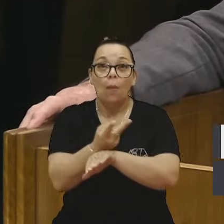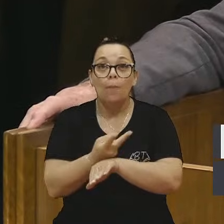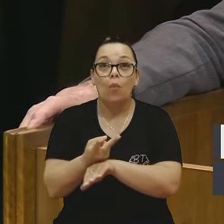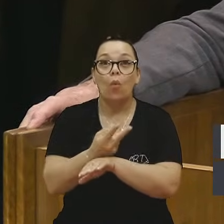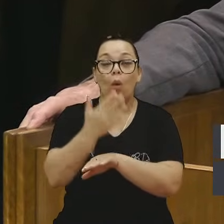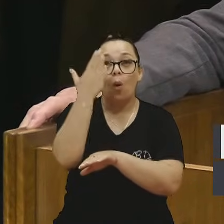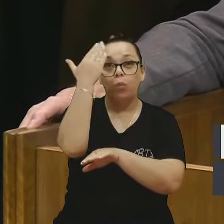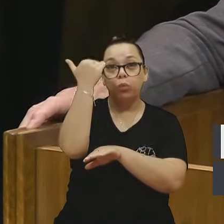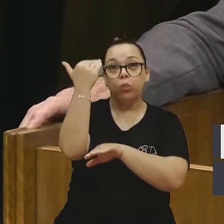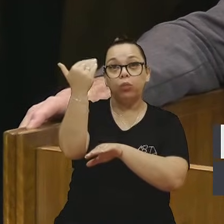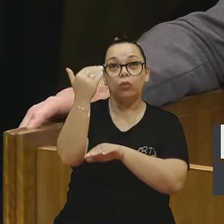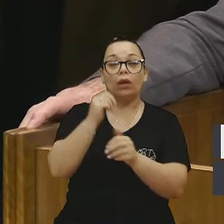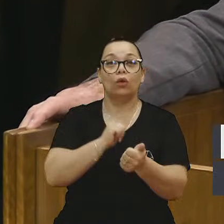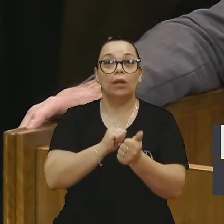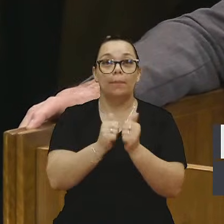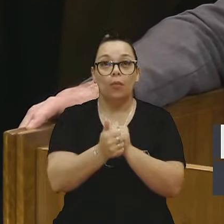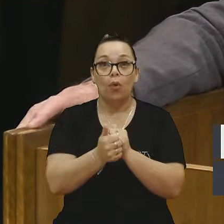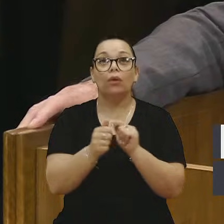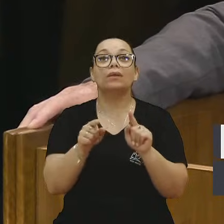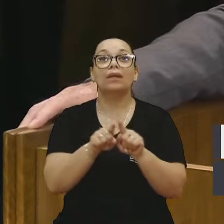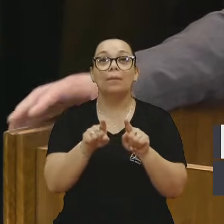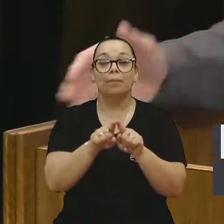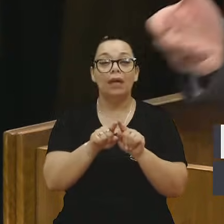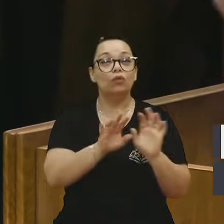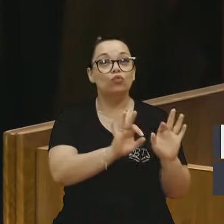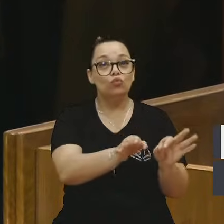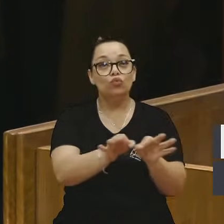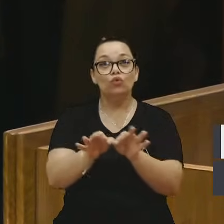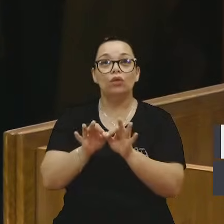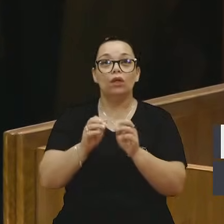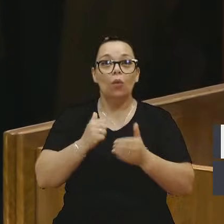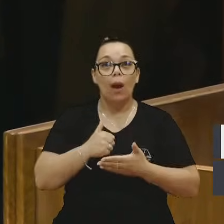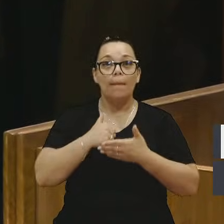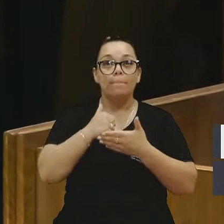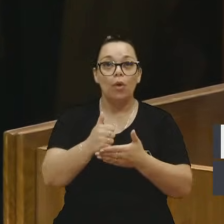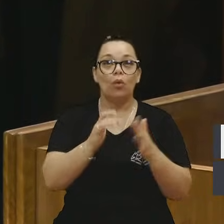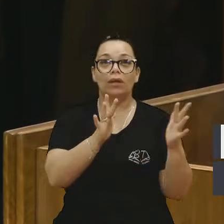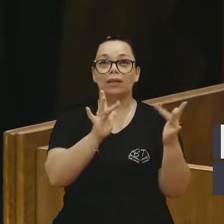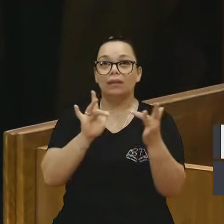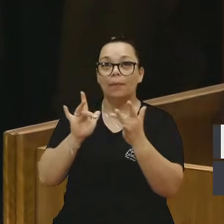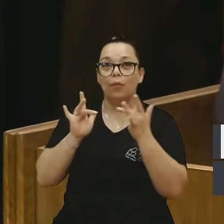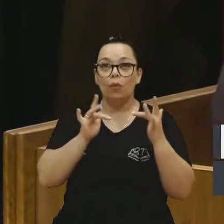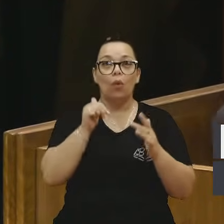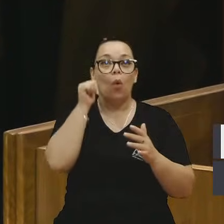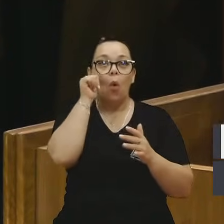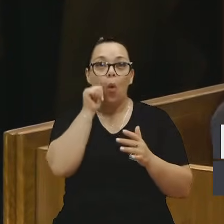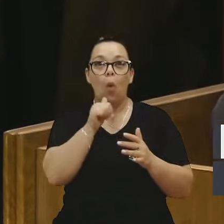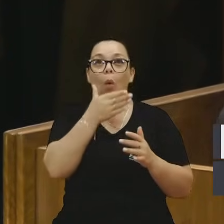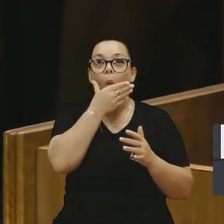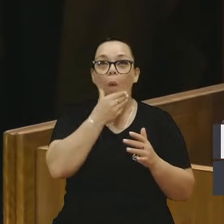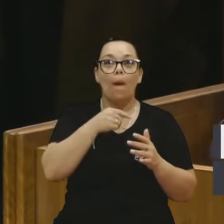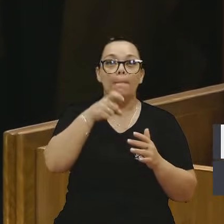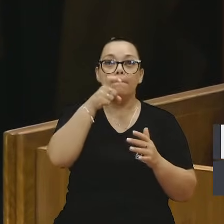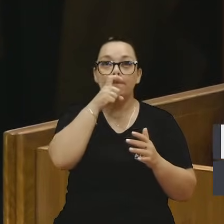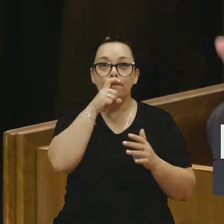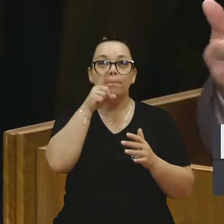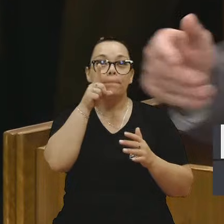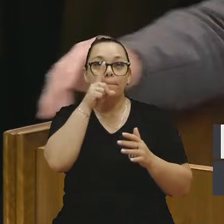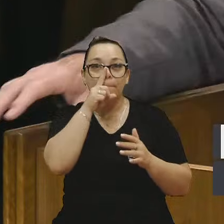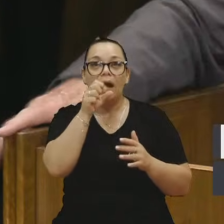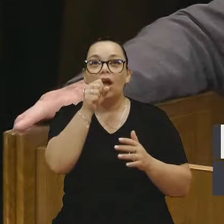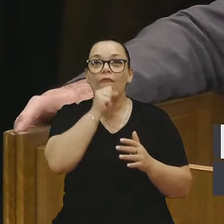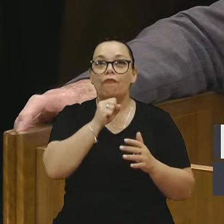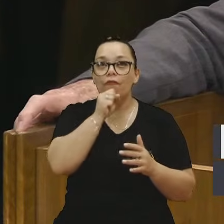sucesso no esporte, com certeza com o apoio da namorada, do namorado, da mãe, da avó,